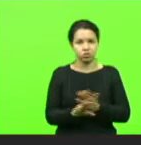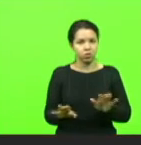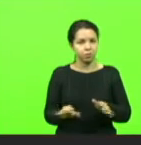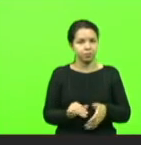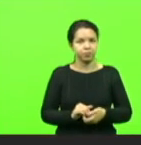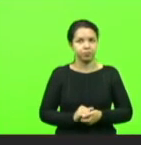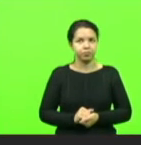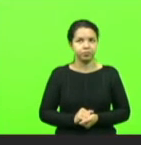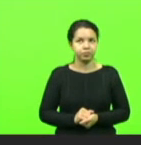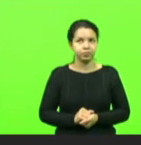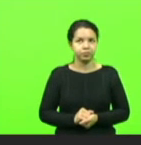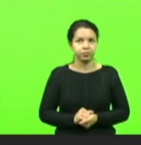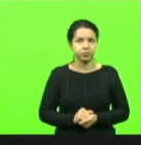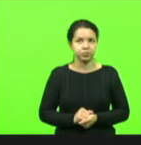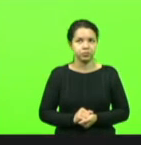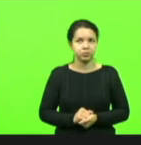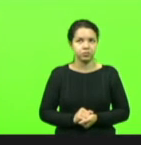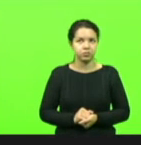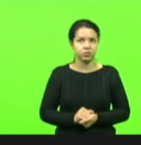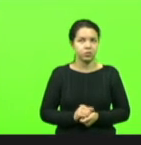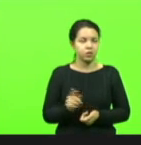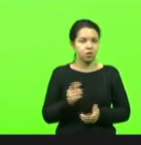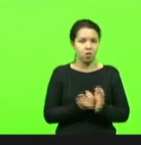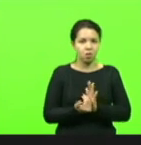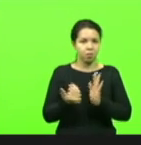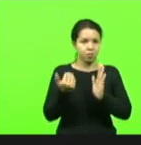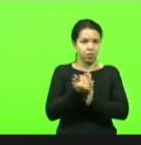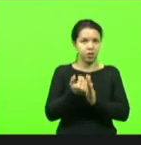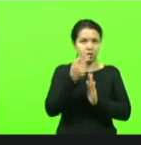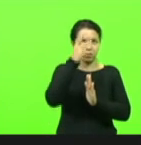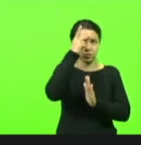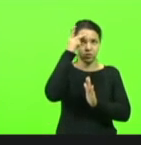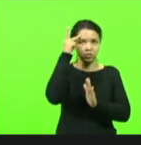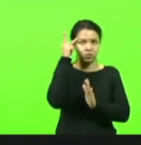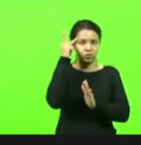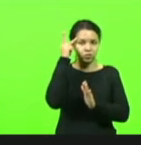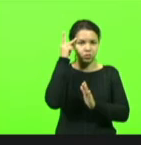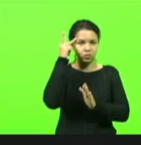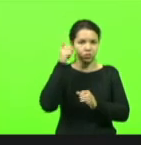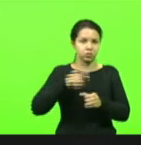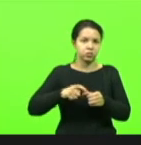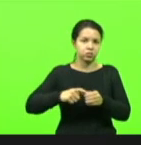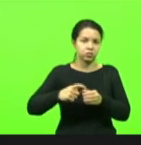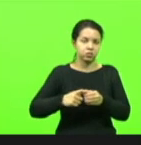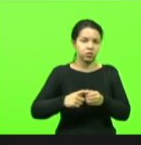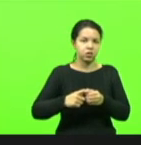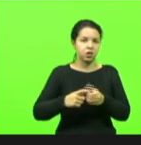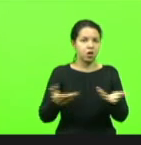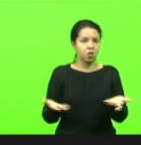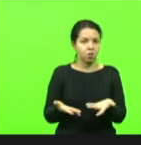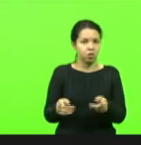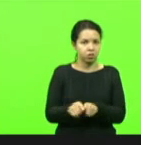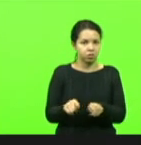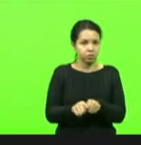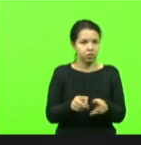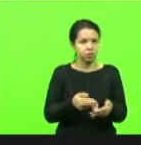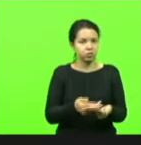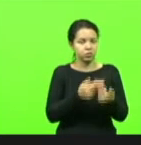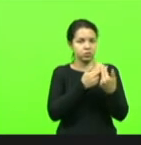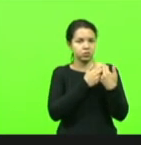Só isto e não aumenta o número de beneficiários não tem não são também agora os